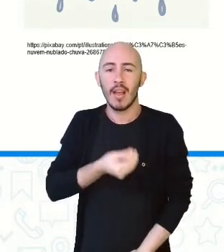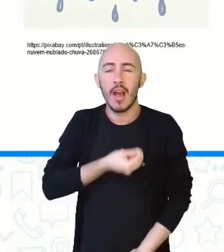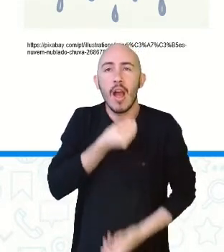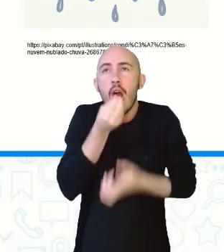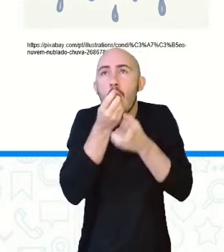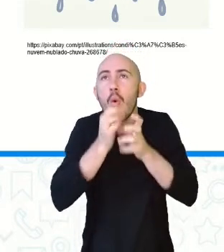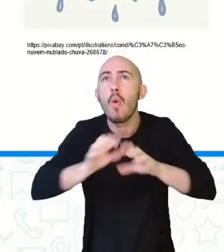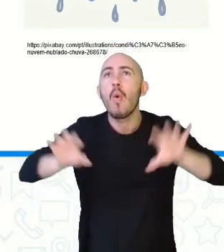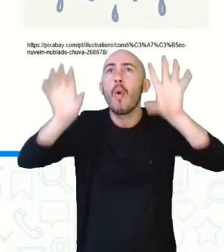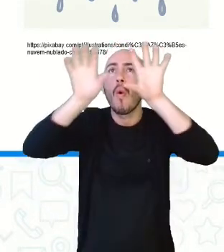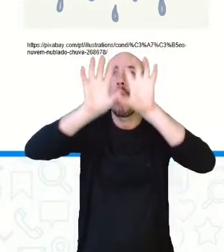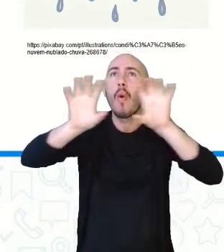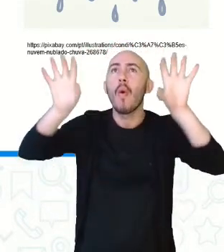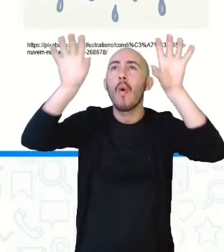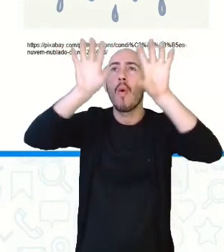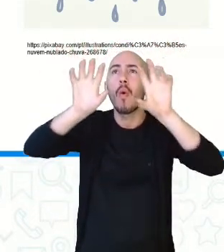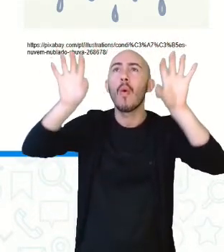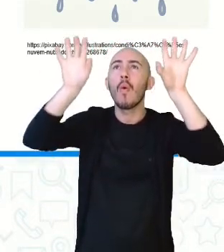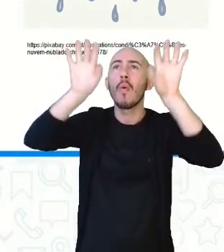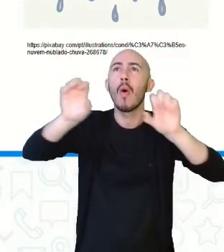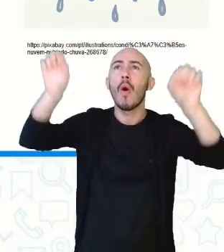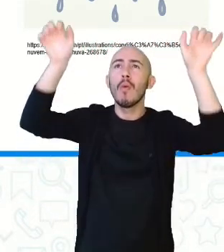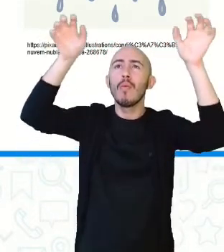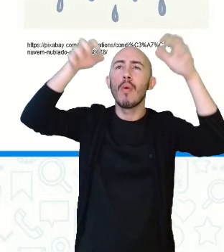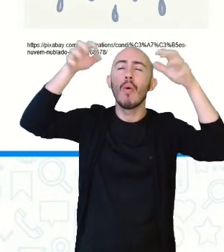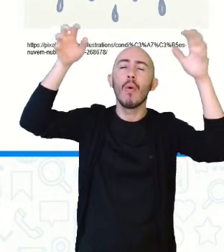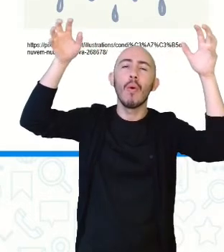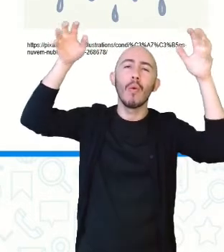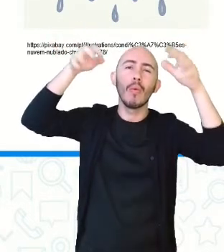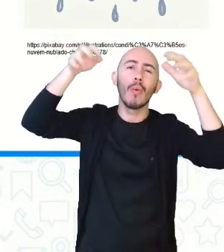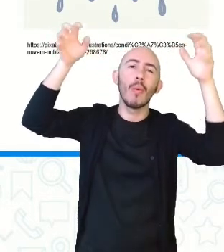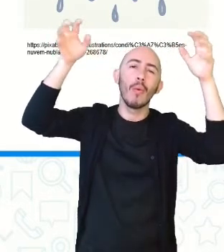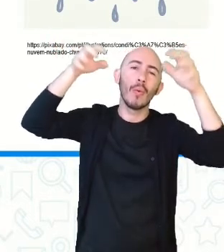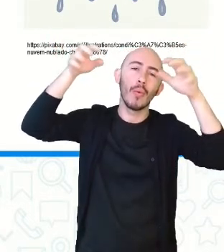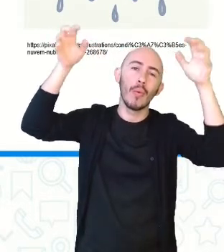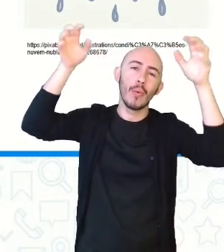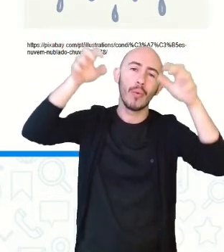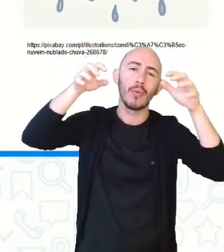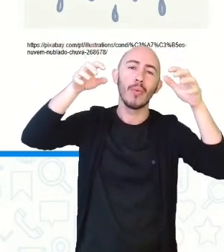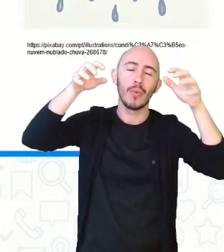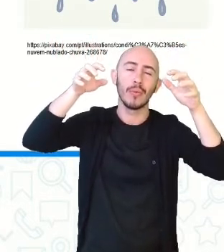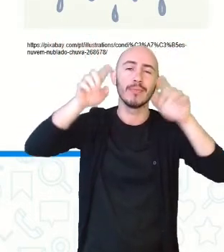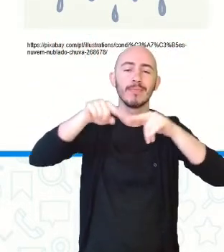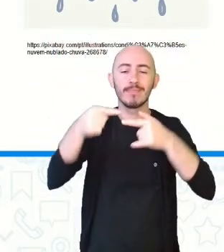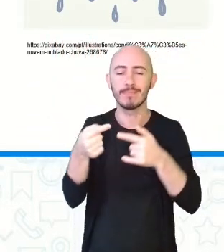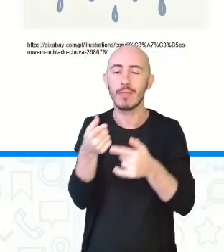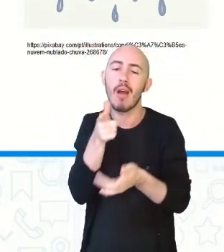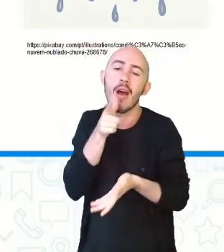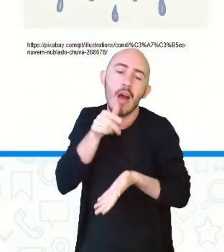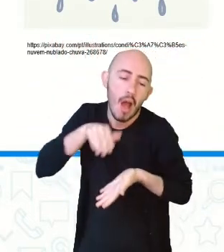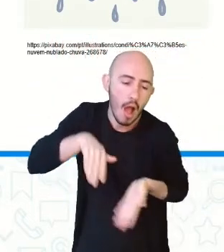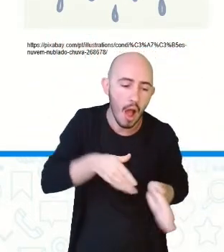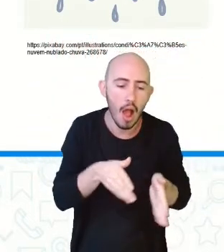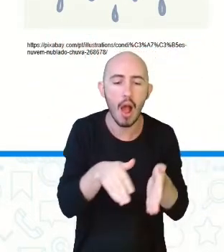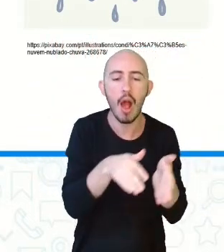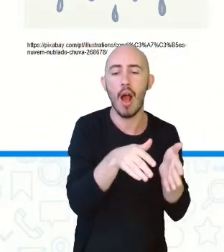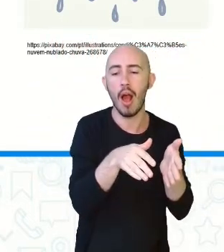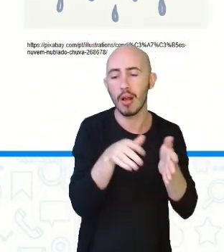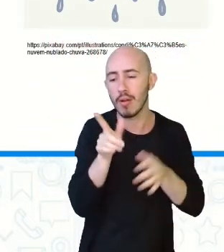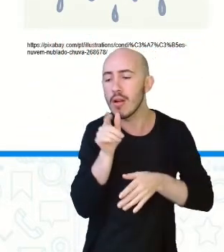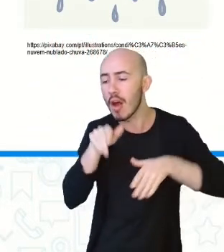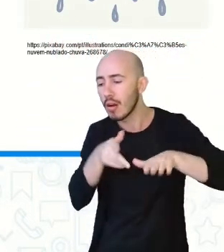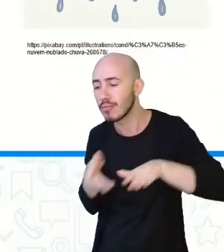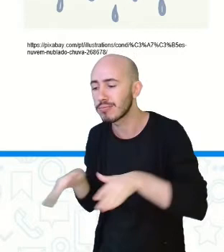de gotas e quando caio, me chamam de chuva. Existo nos rios, nos lagos,